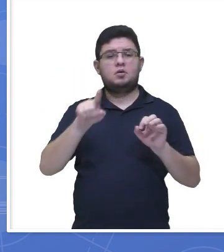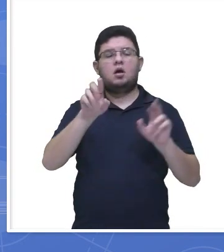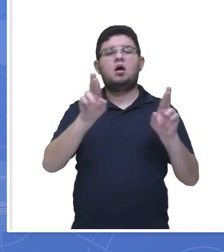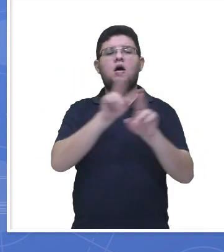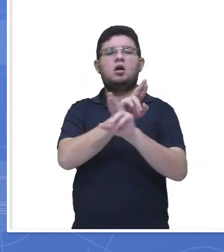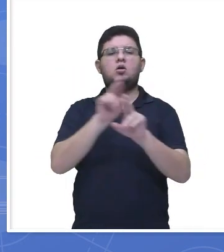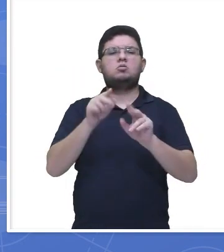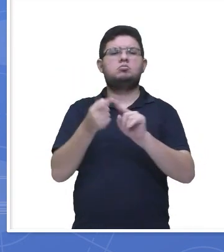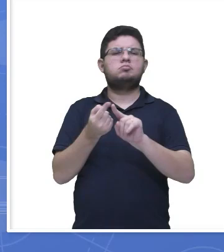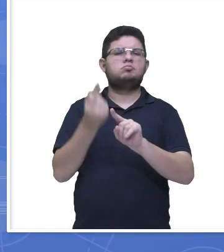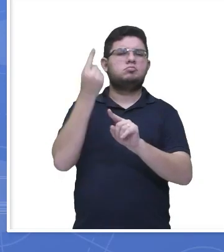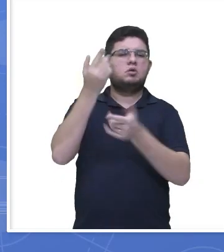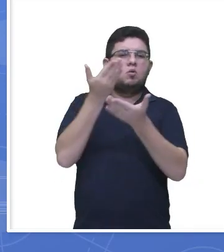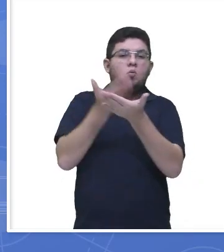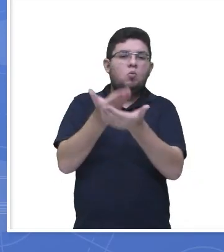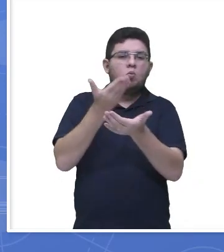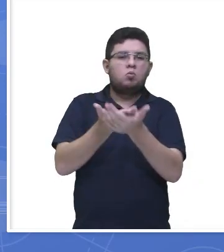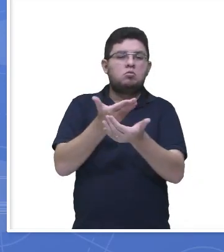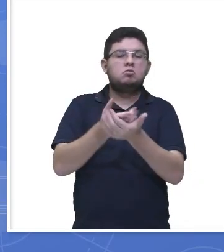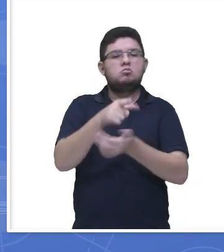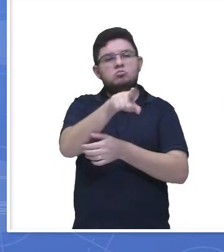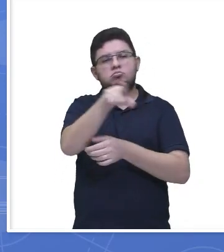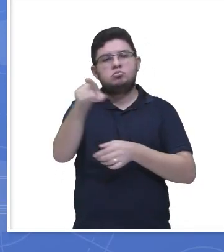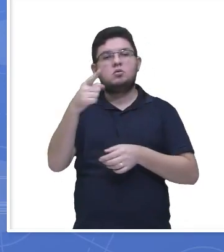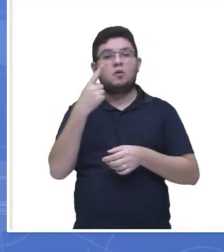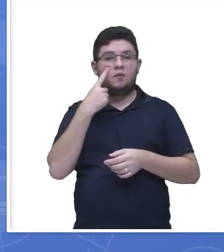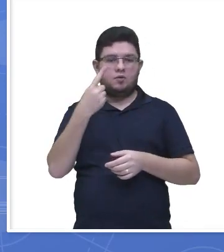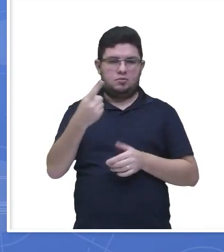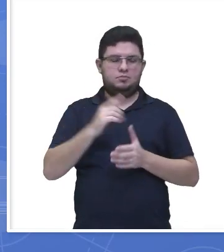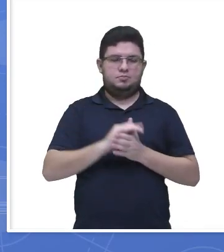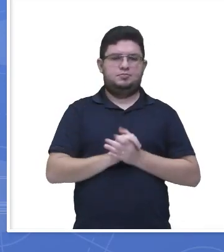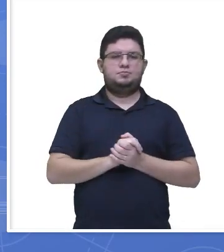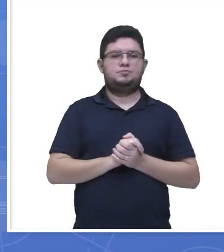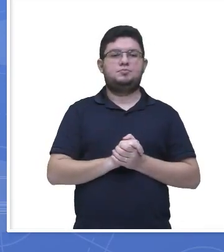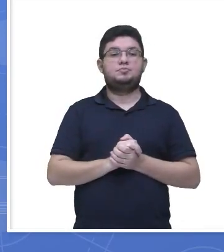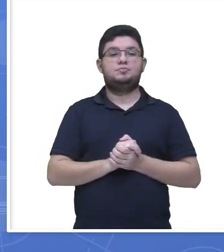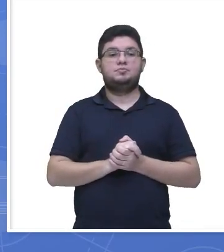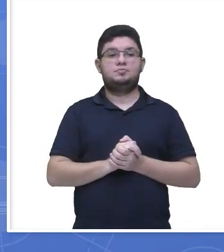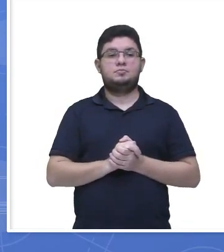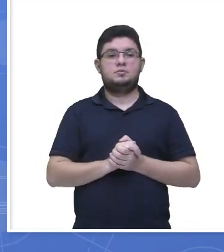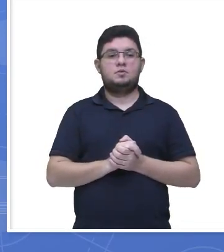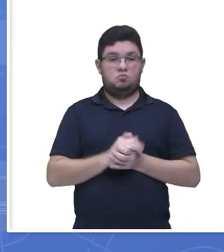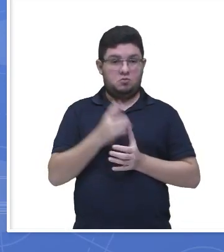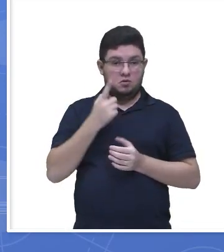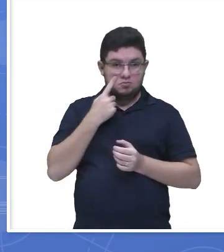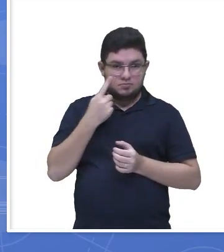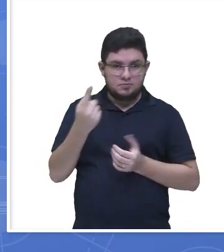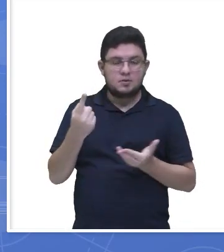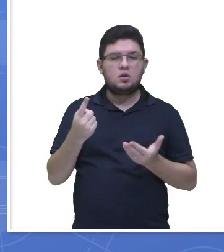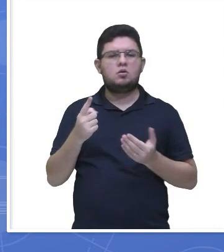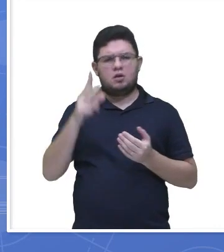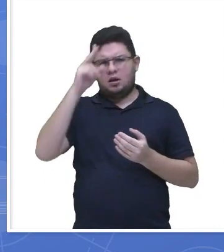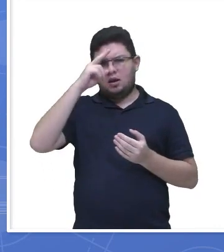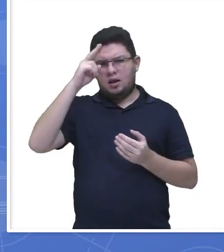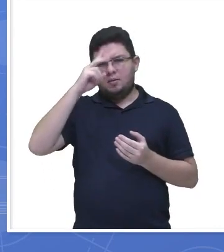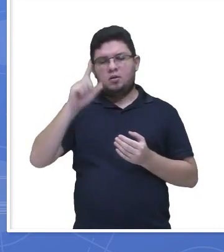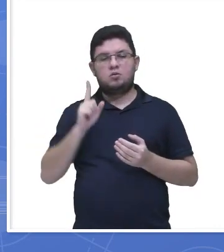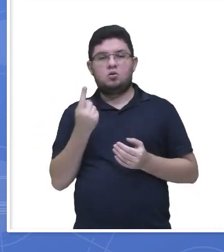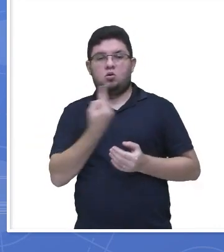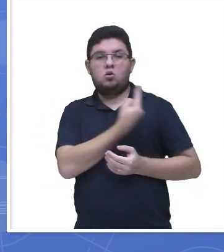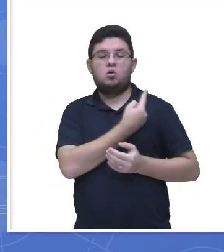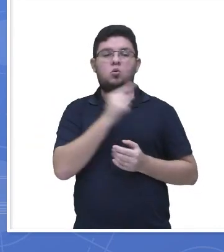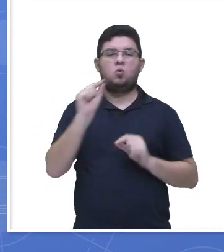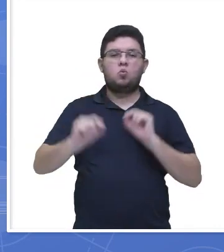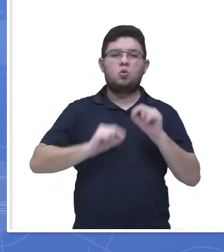vocês viram, né, durante as nossas aulas aí? Então, vamos tentar? Lembre que nós estamos no pensamento